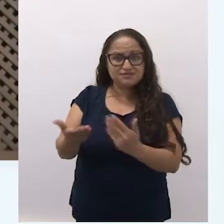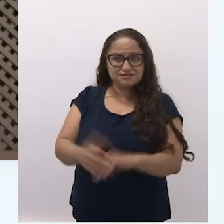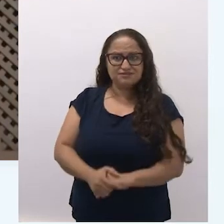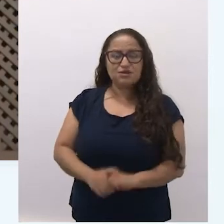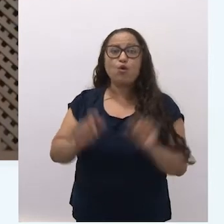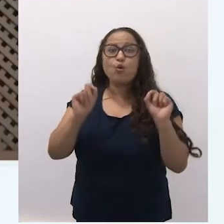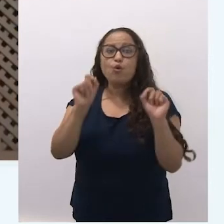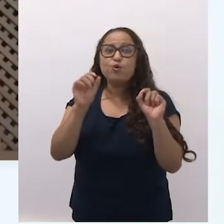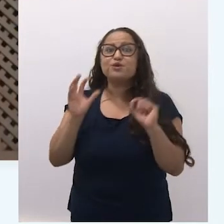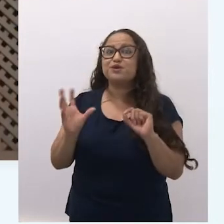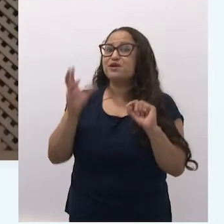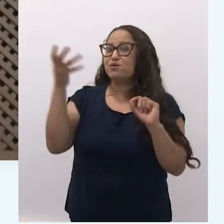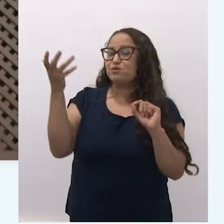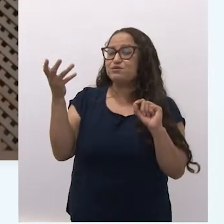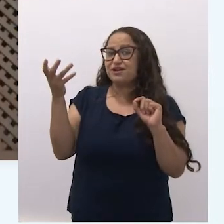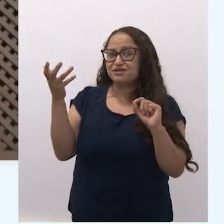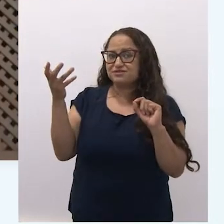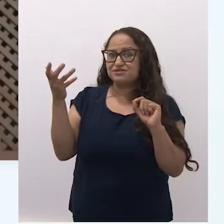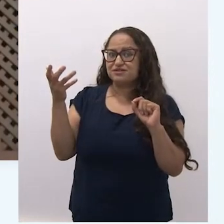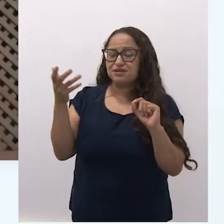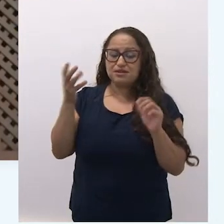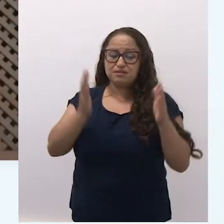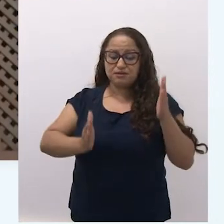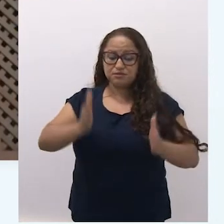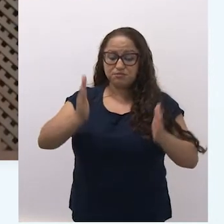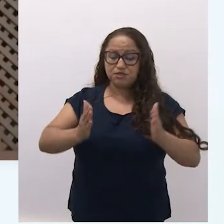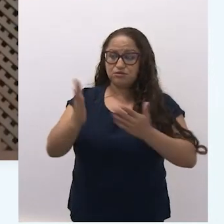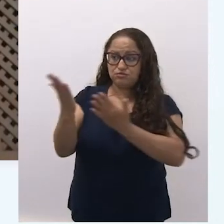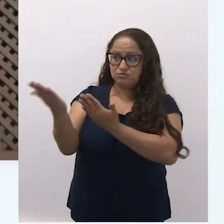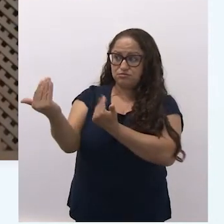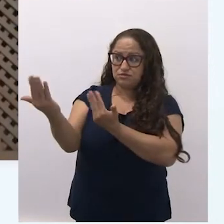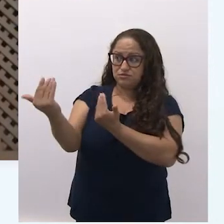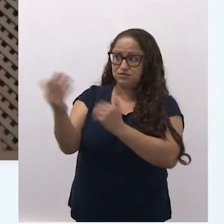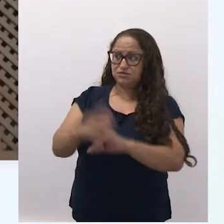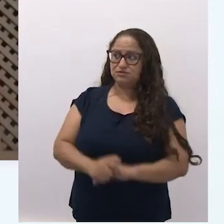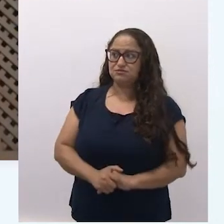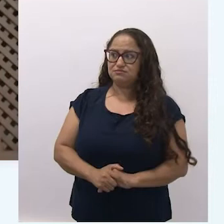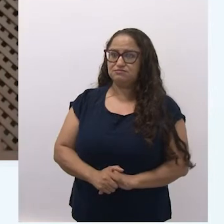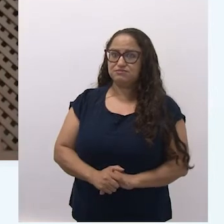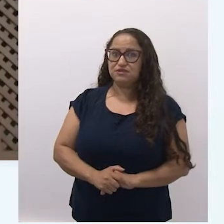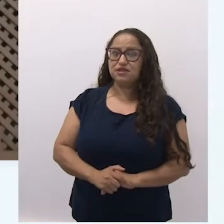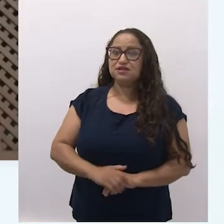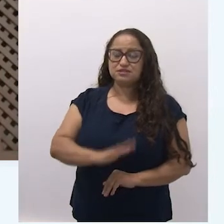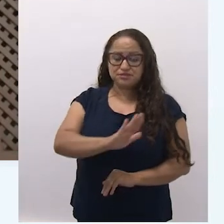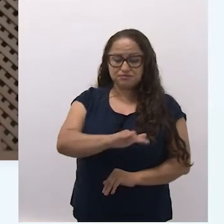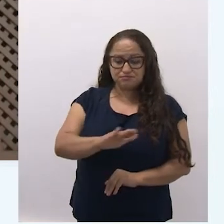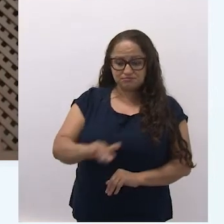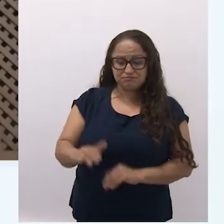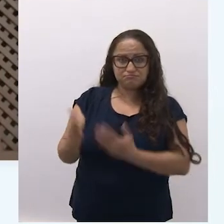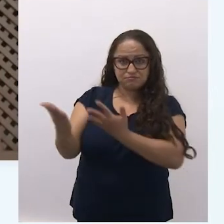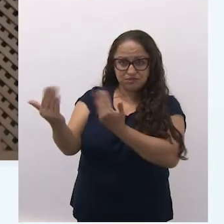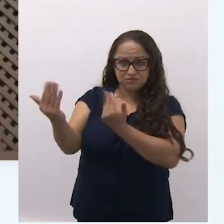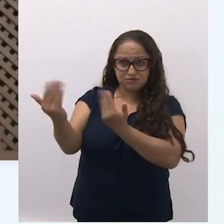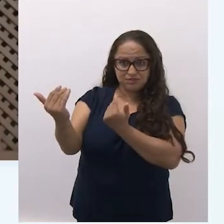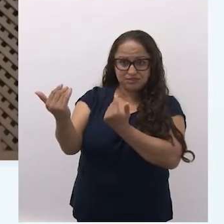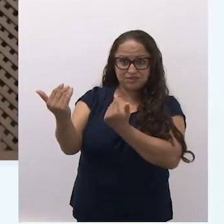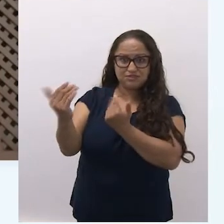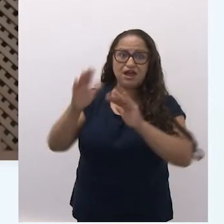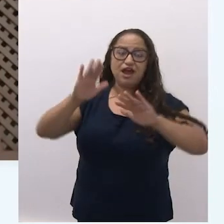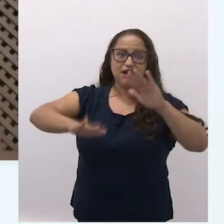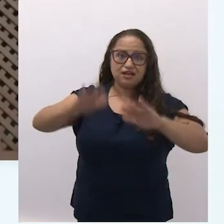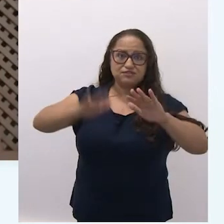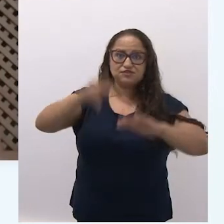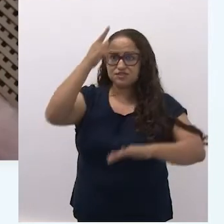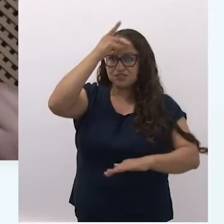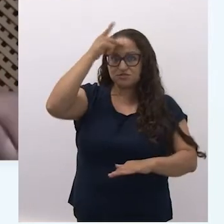que acontece nesse momento da adolescência? Nesse momento da adolescência, muitas vezes as